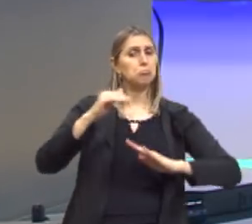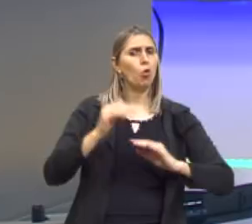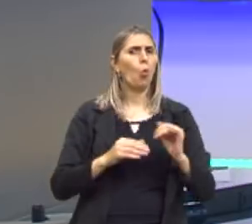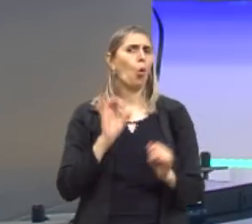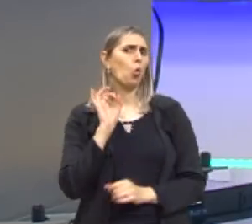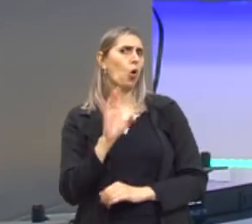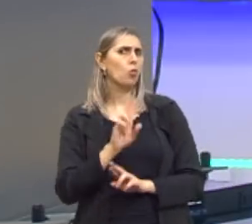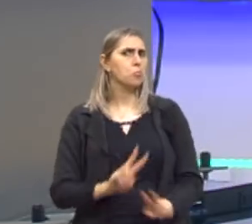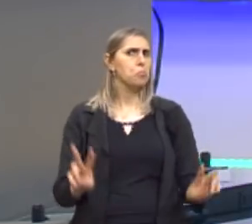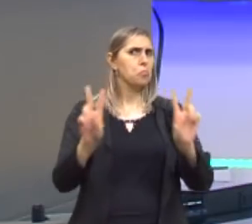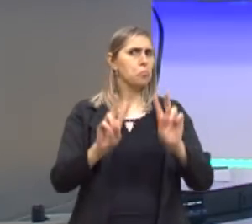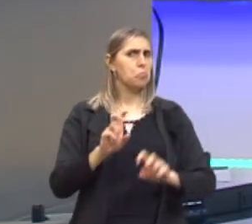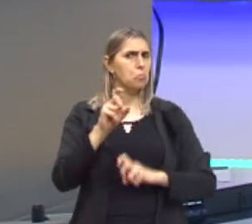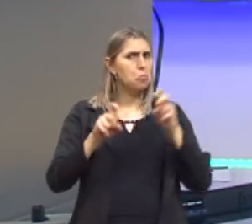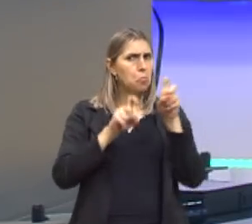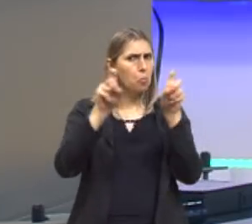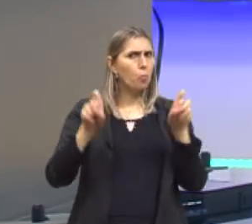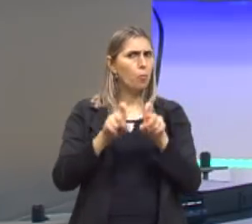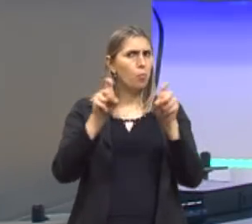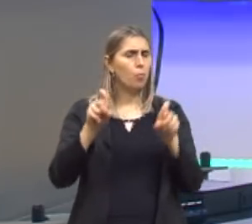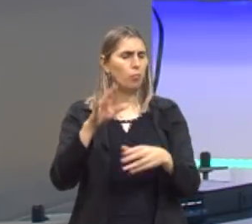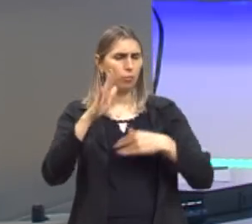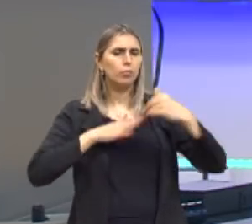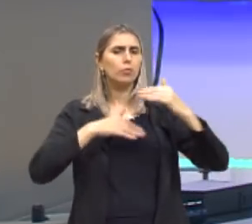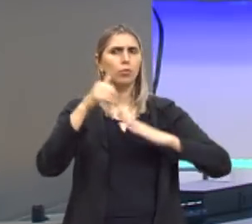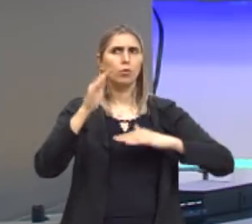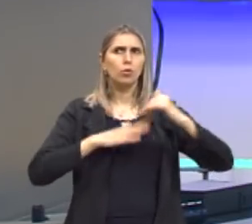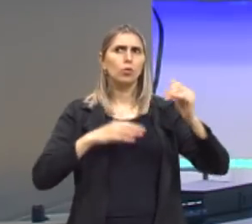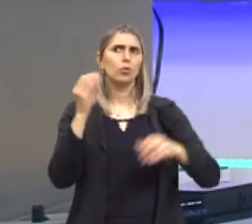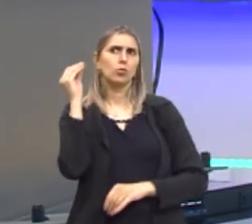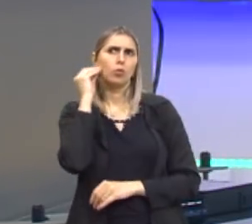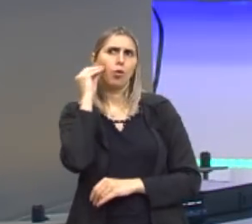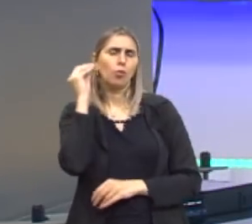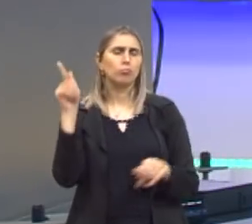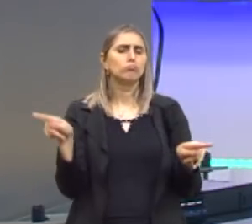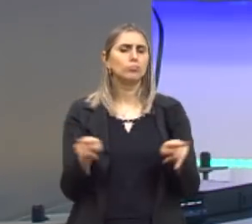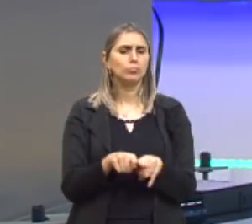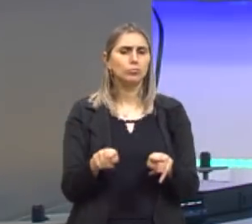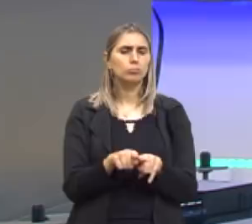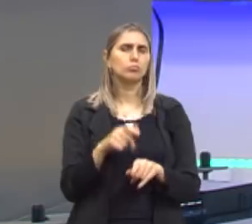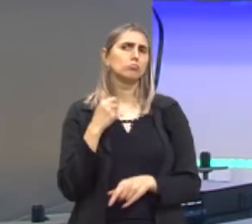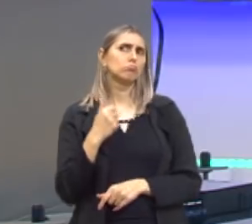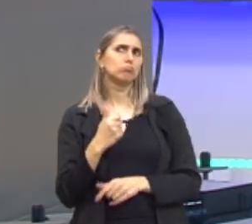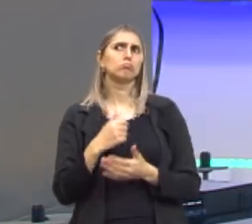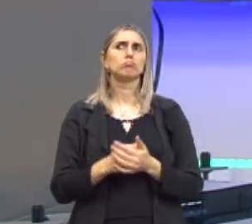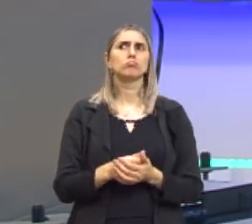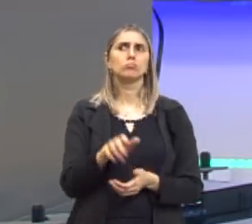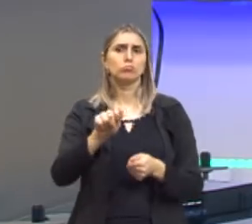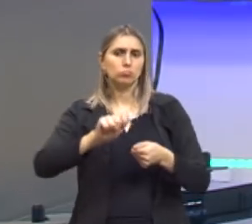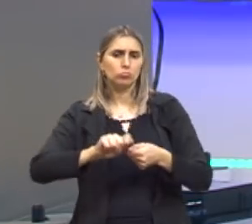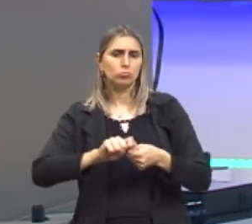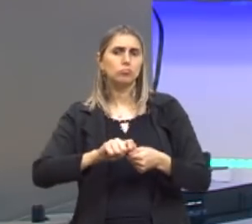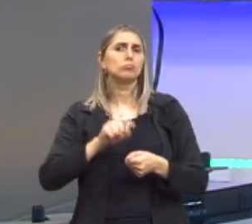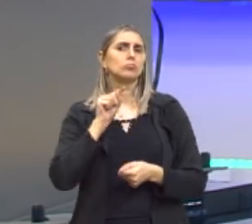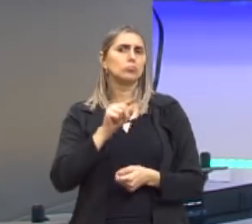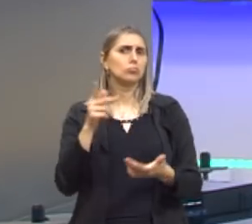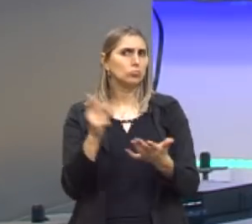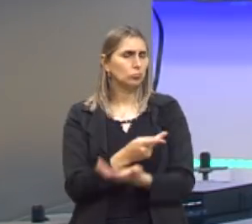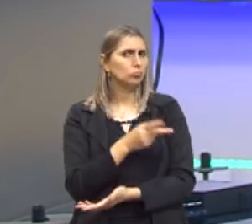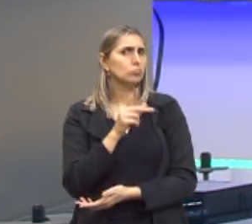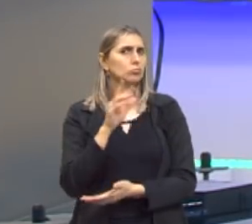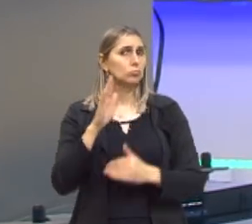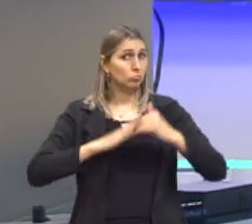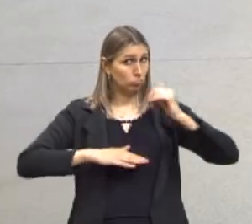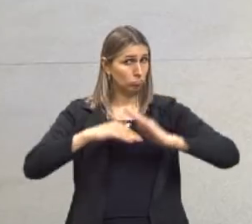no computador? É, vamos ver aqui na prática, tem um experimento prático. Nós vamos fazer para ver se isso acontece na